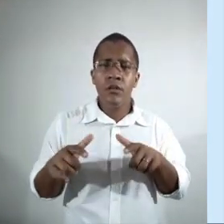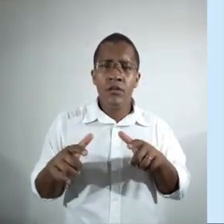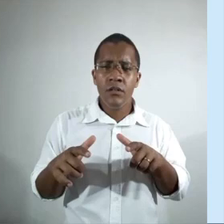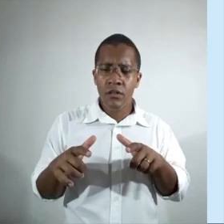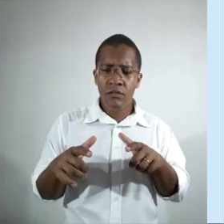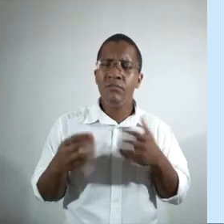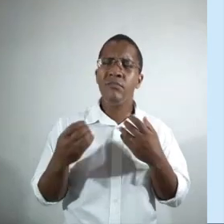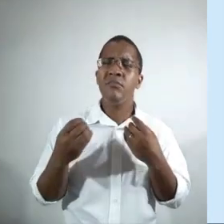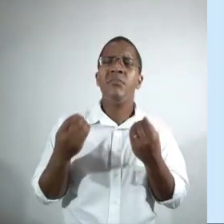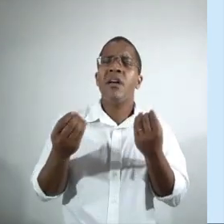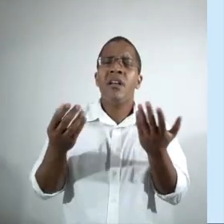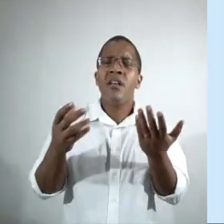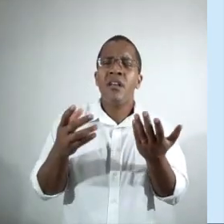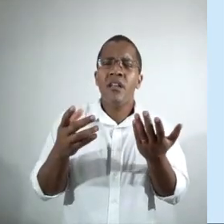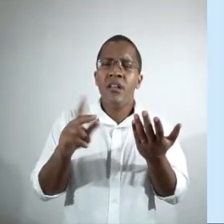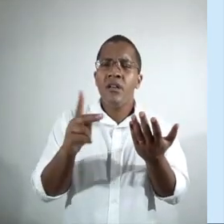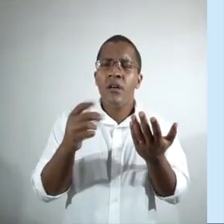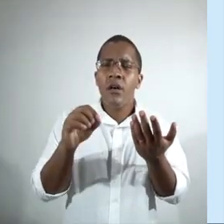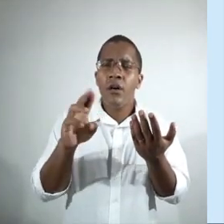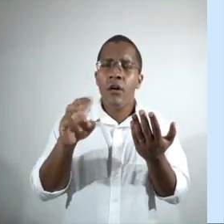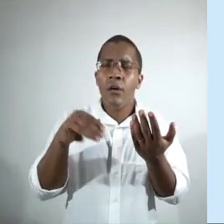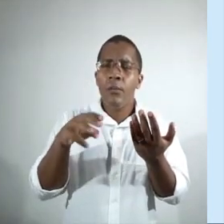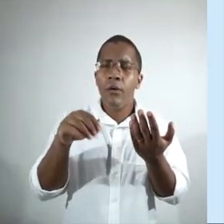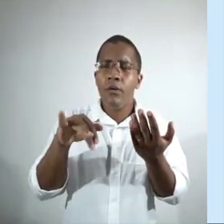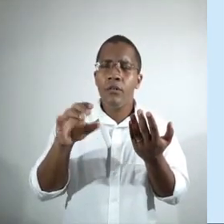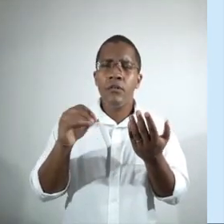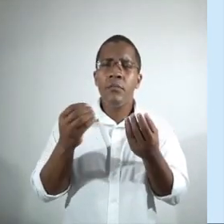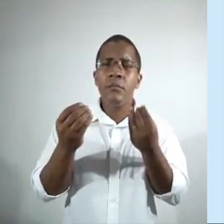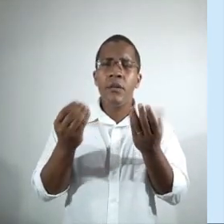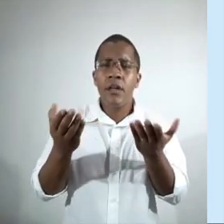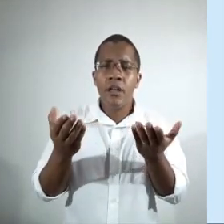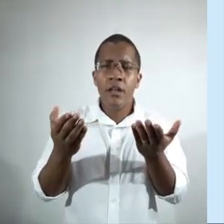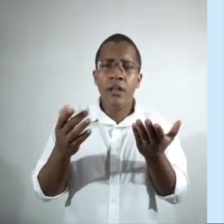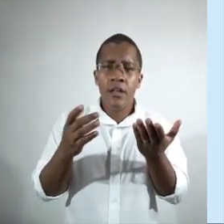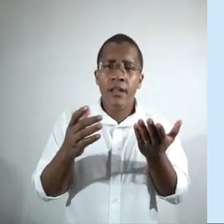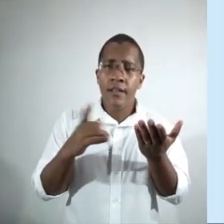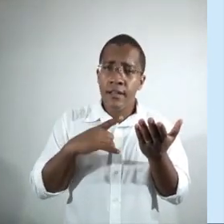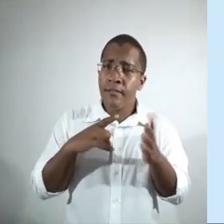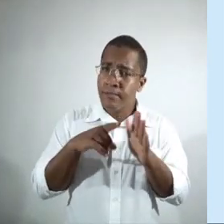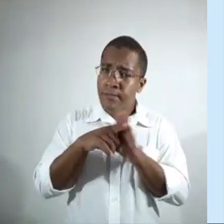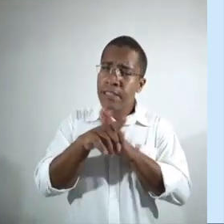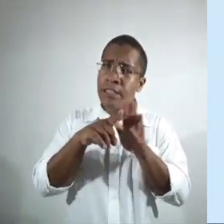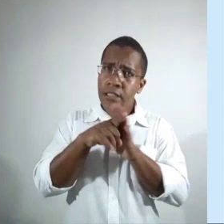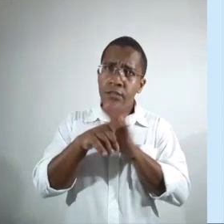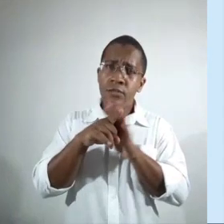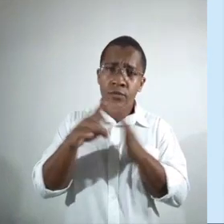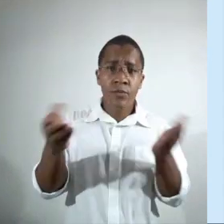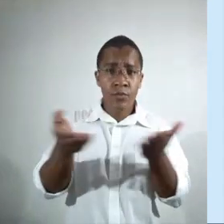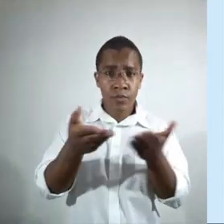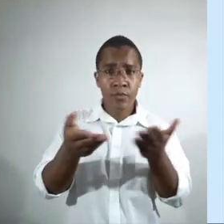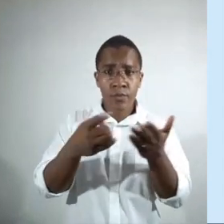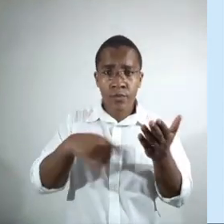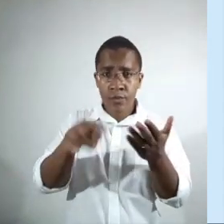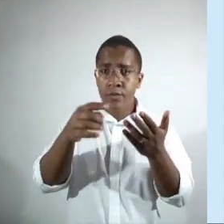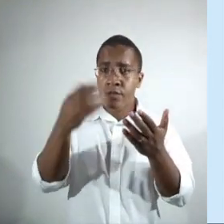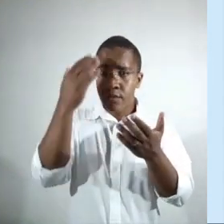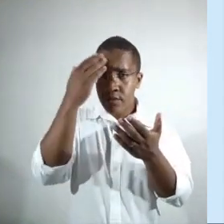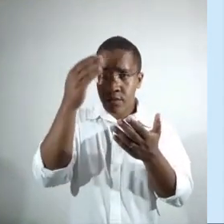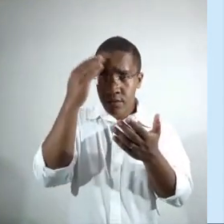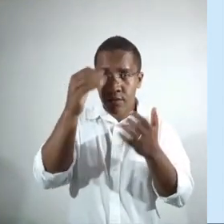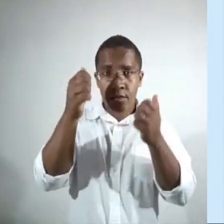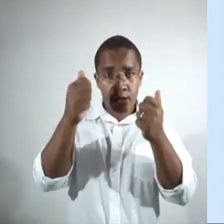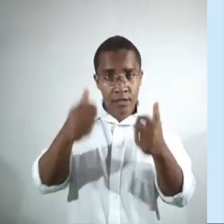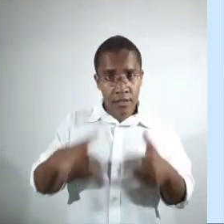que servem esses hormônios? São perguntas, certo? Que interagem com a saúde e que hoje nós vamos